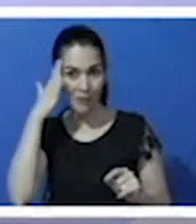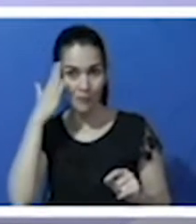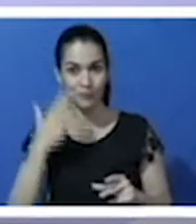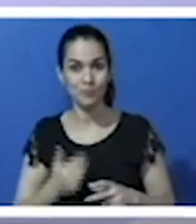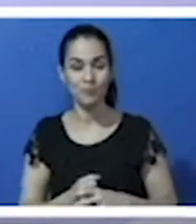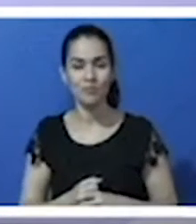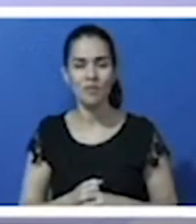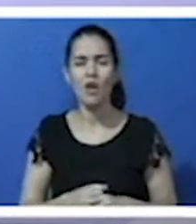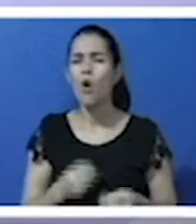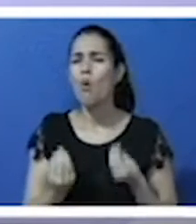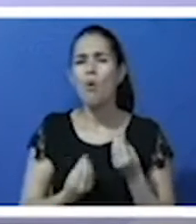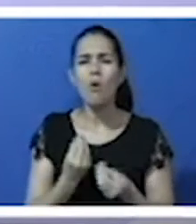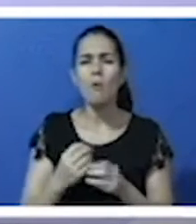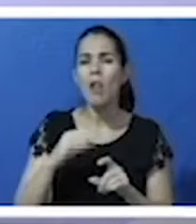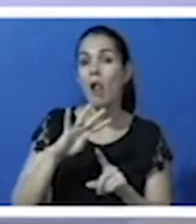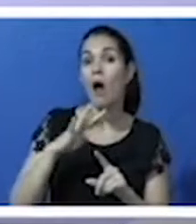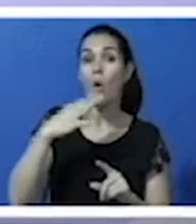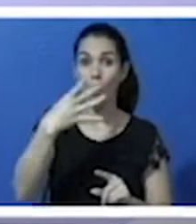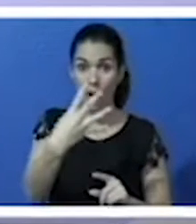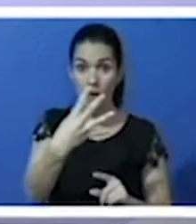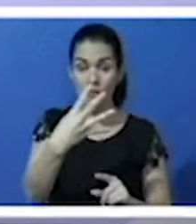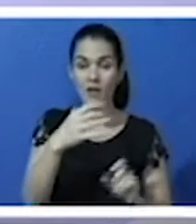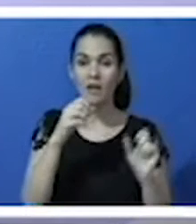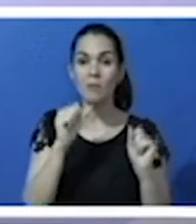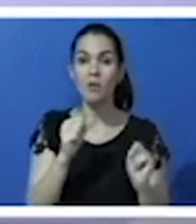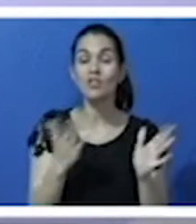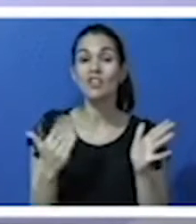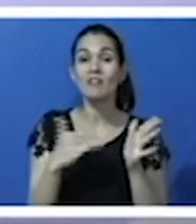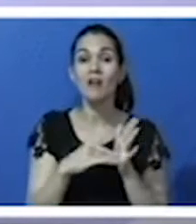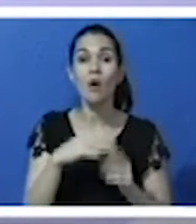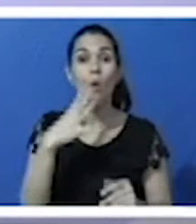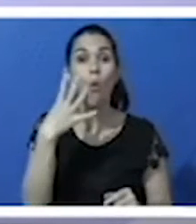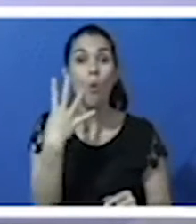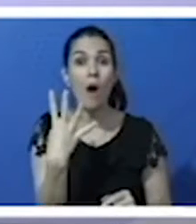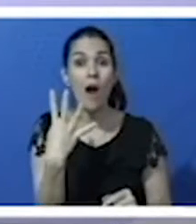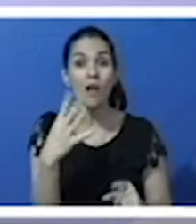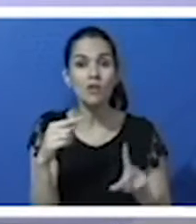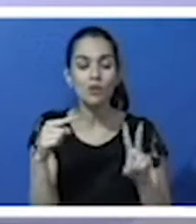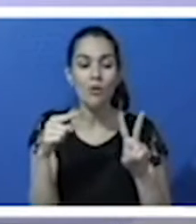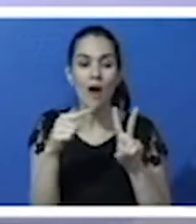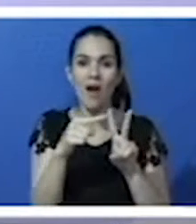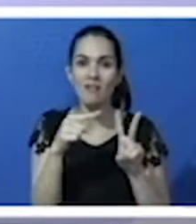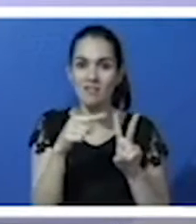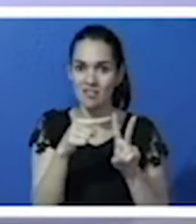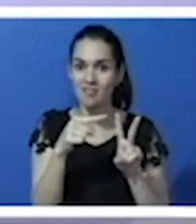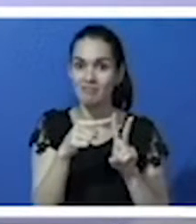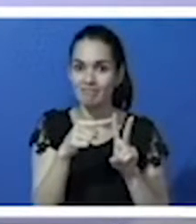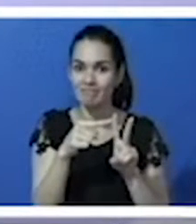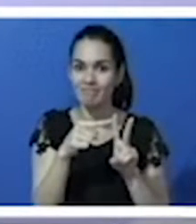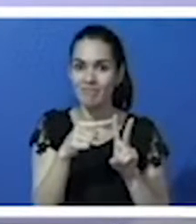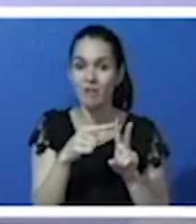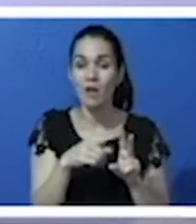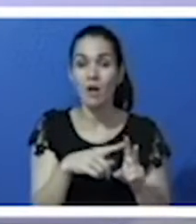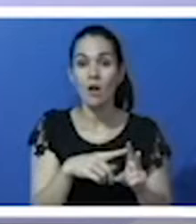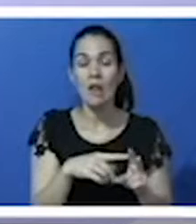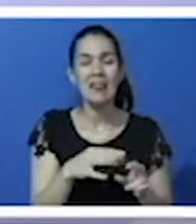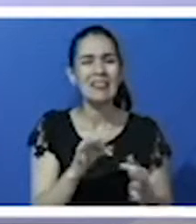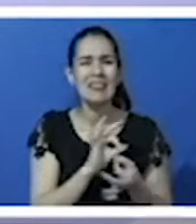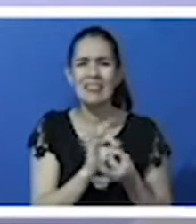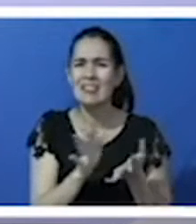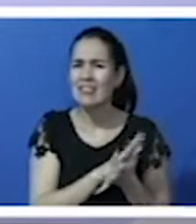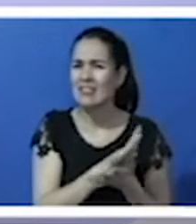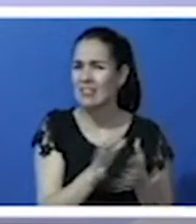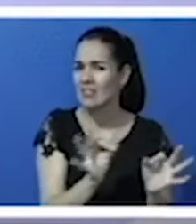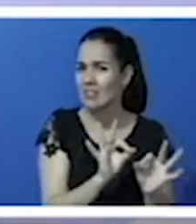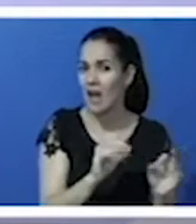Como ela é elevada a 4, ela pode ter até 4 raízes. Ela pode ter tanto como nenhuma raiz, nenhuma